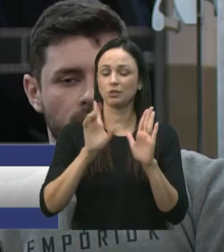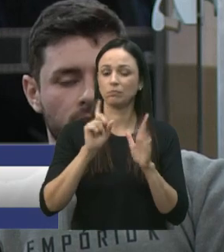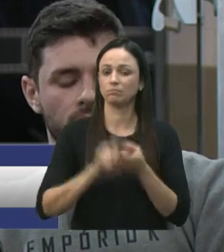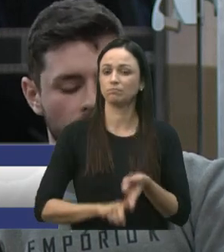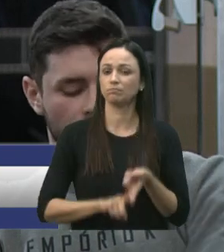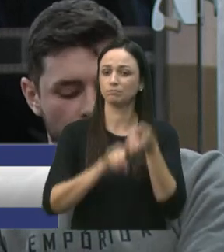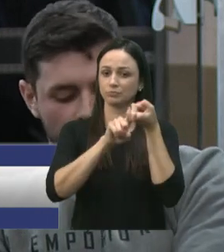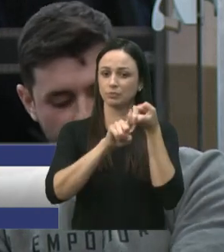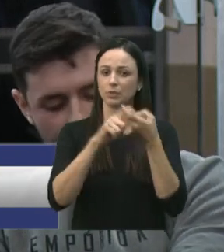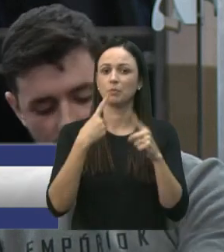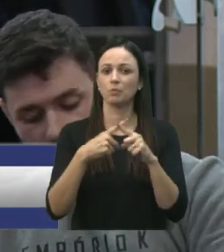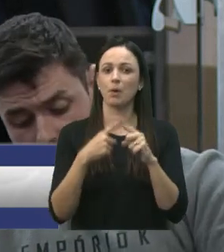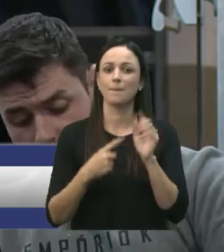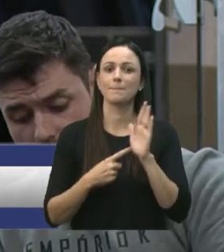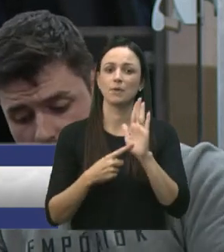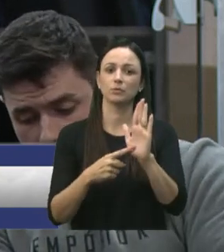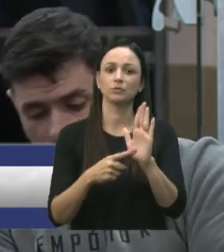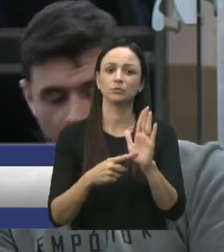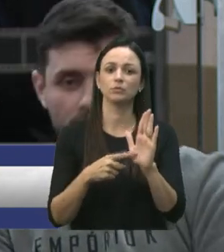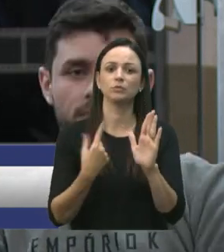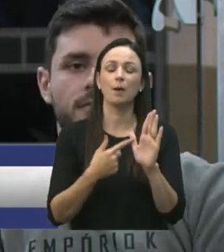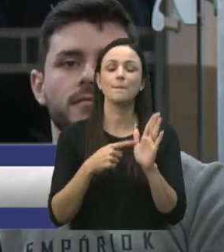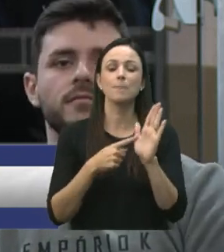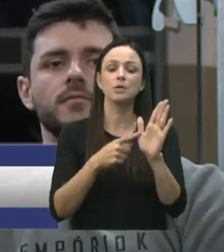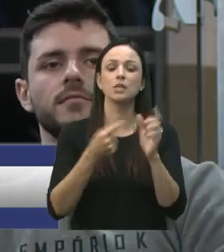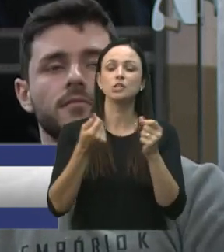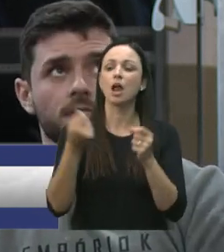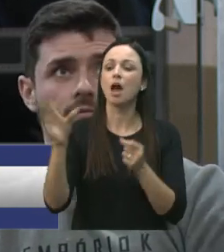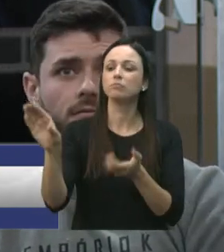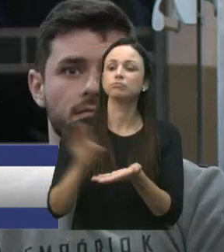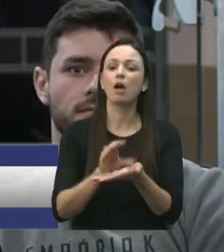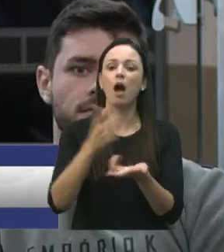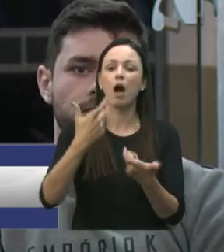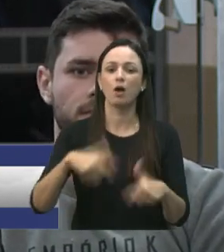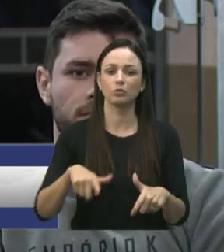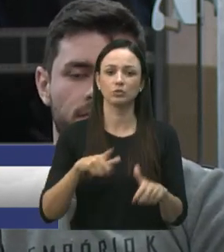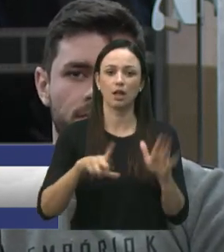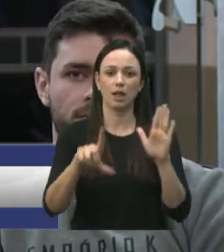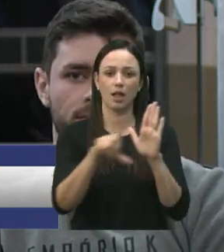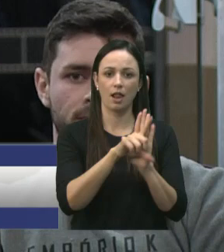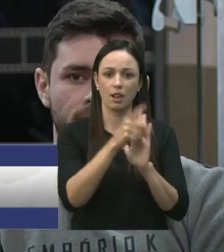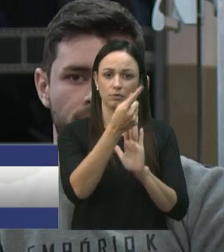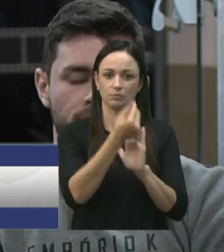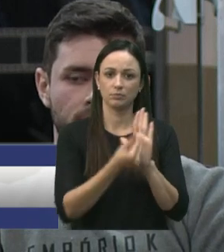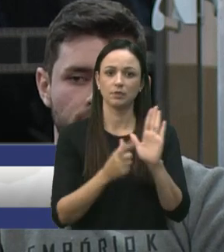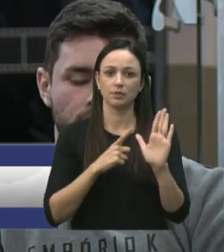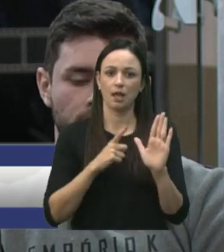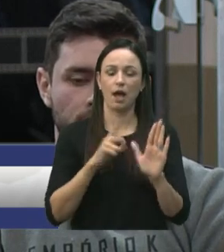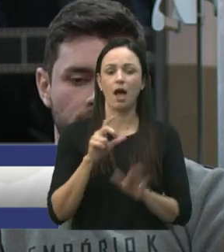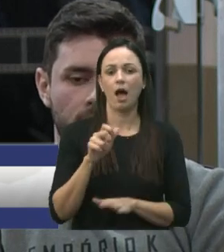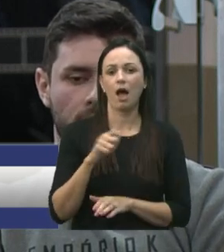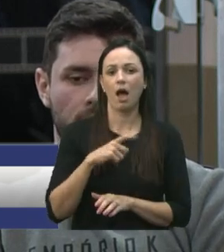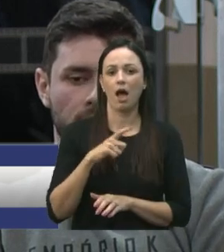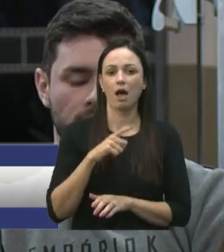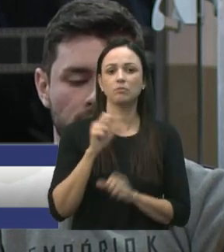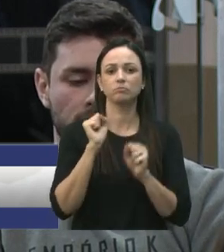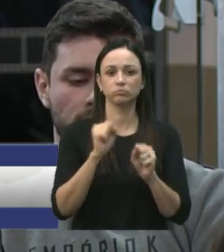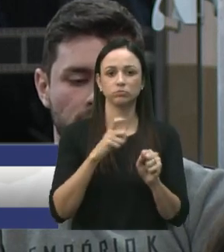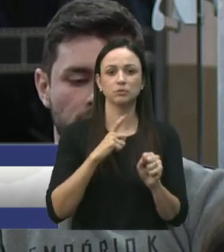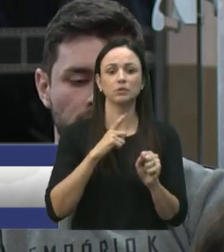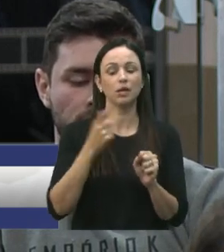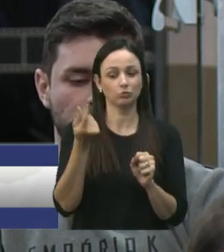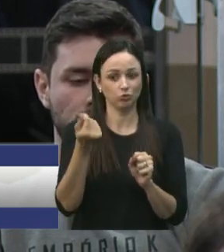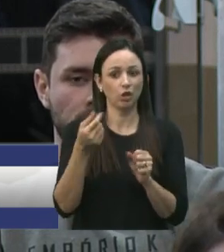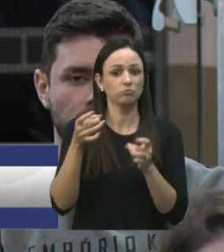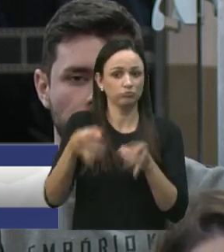até mesmo para mostrar, né, da onde vai surgir. E a lei orçamentária ela está ativa. Então, vocês têm, sim, os subsídios